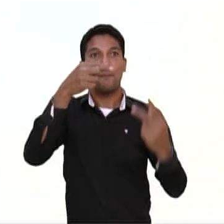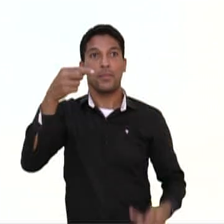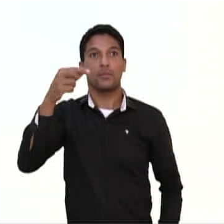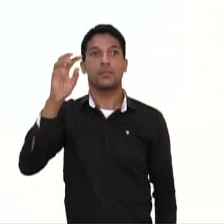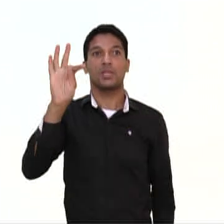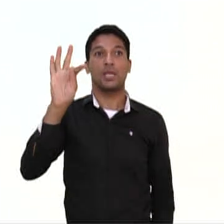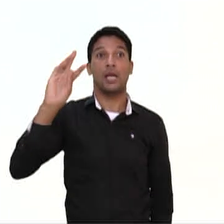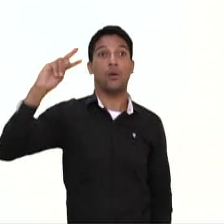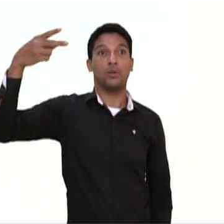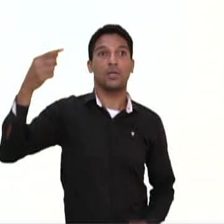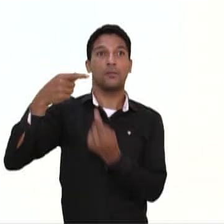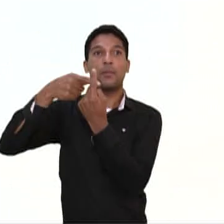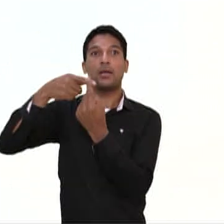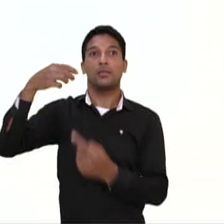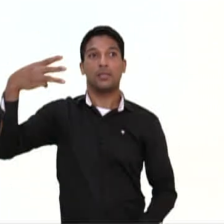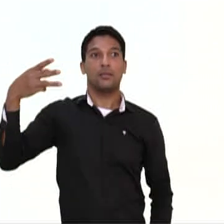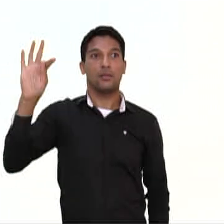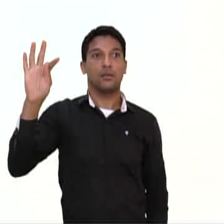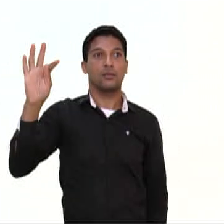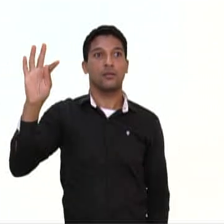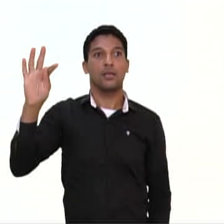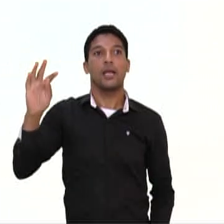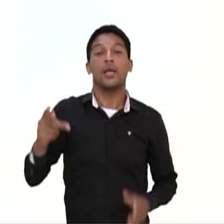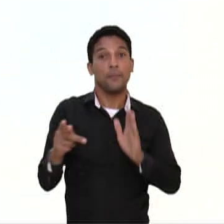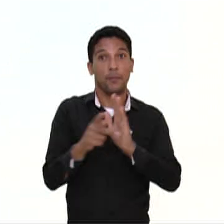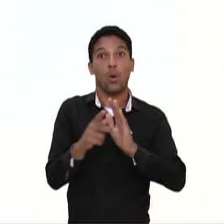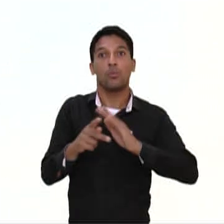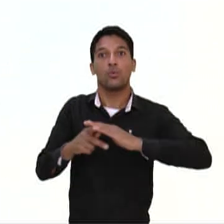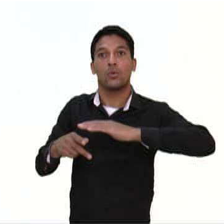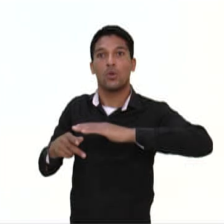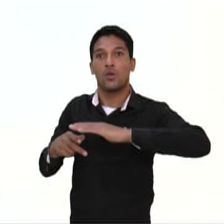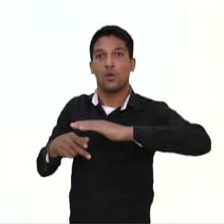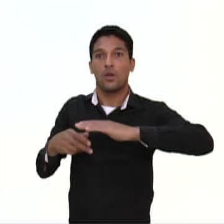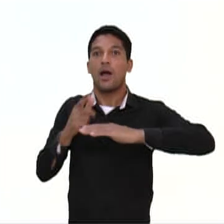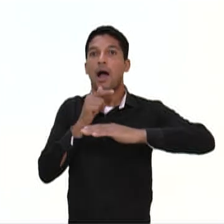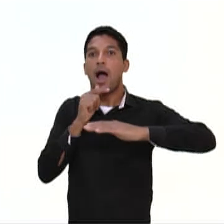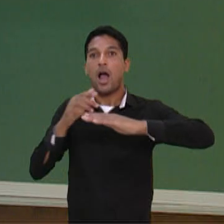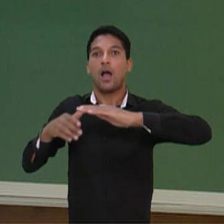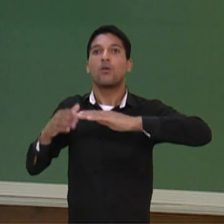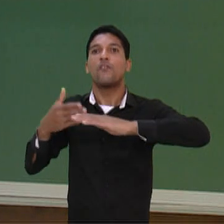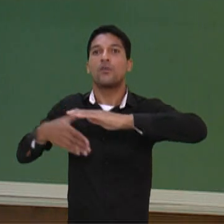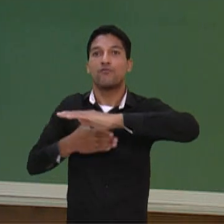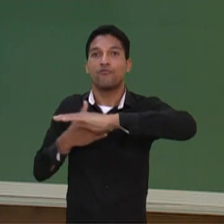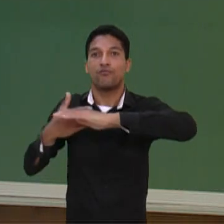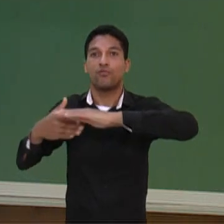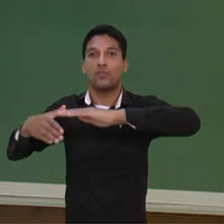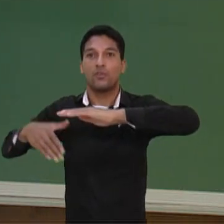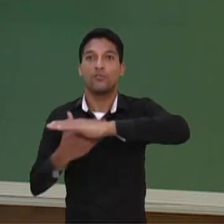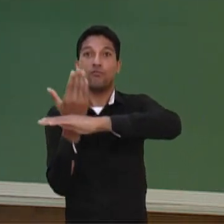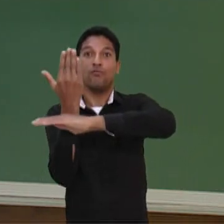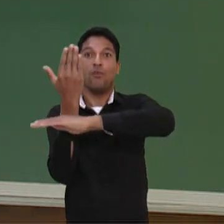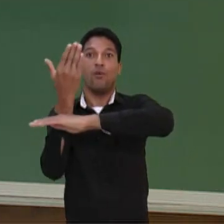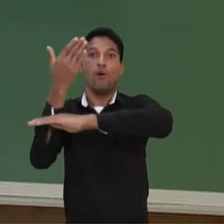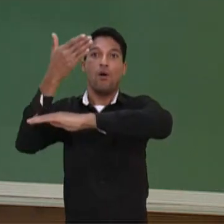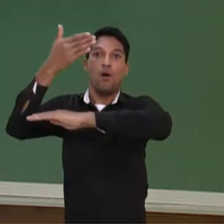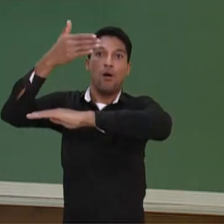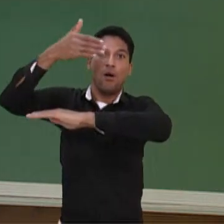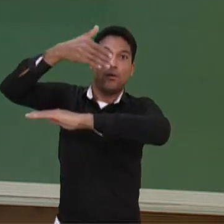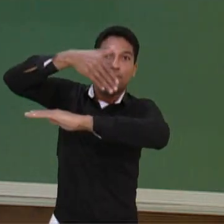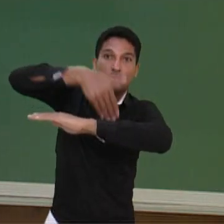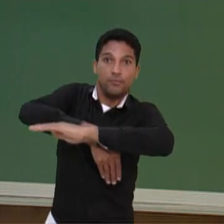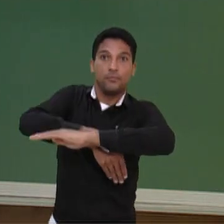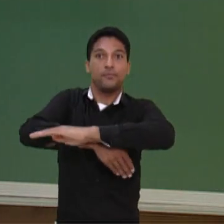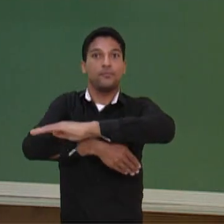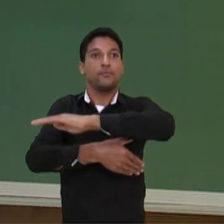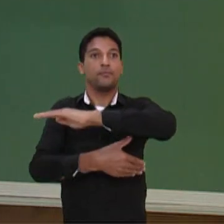abaixo representa para mim a trajetória do golfinho, né? Saiu da água aqui, atingiu a altura máxima e caiu novamente, né?